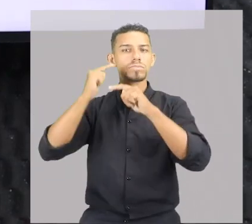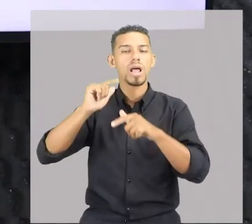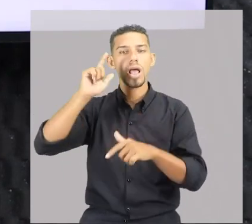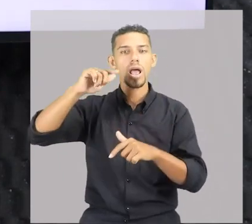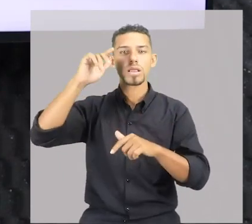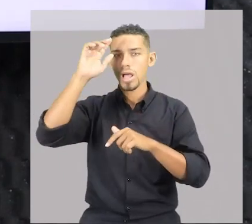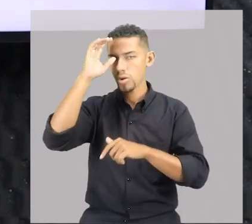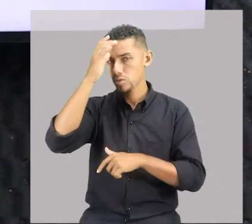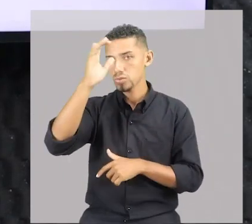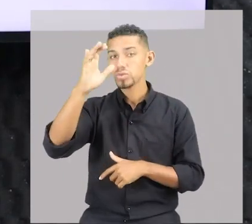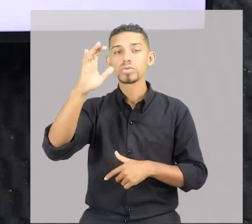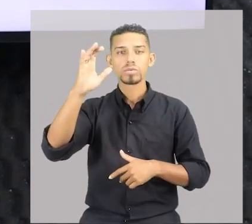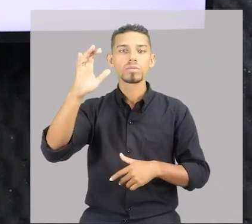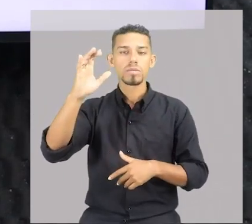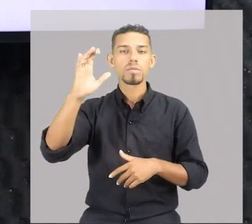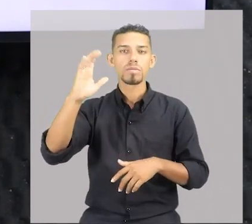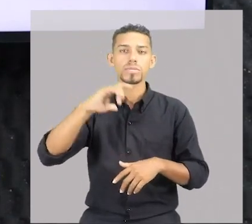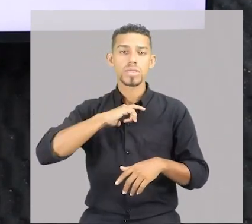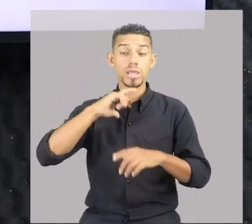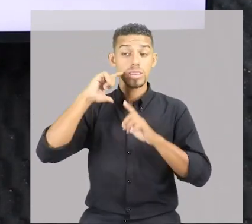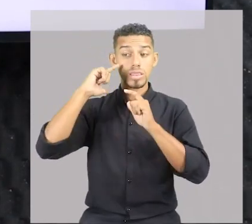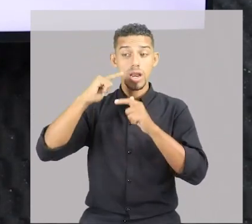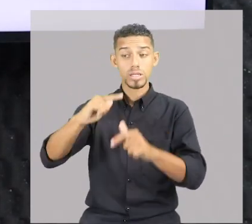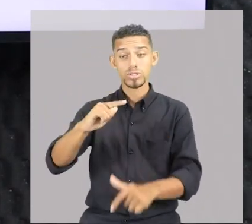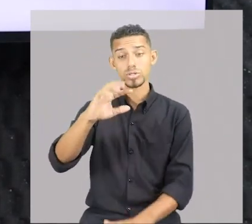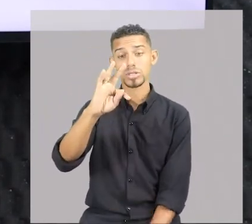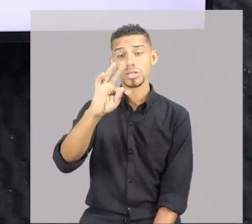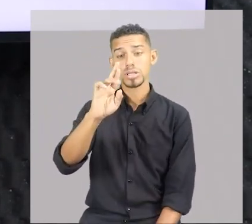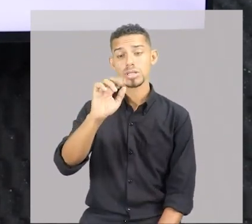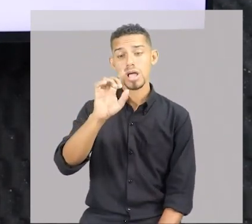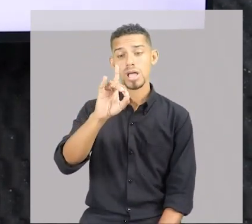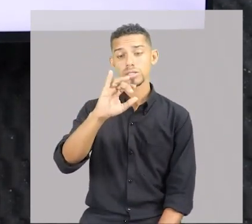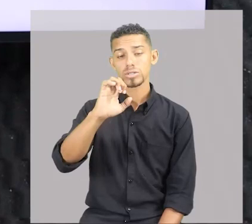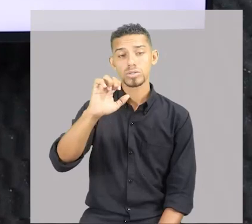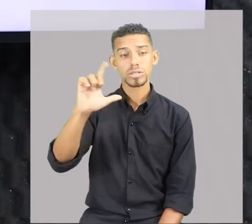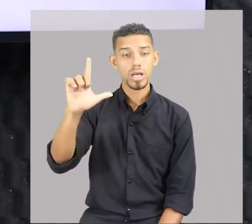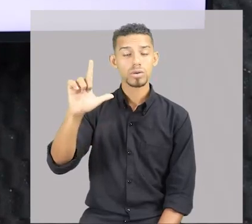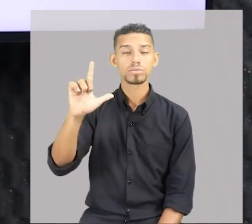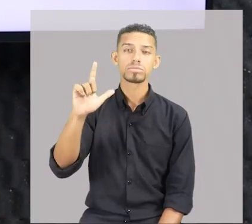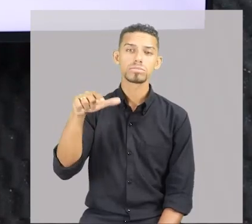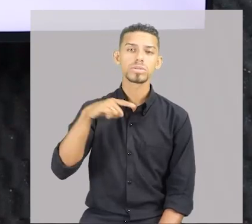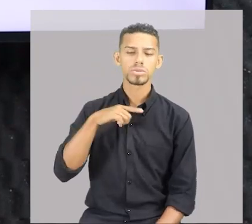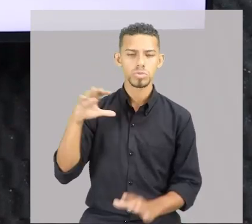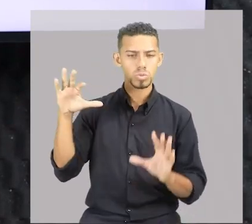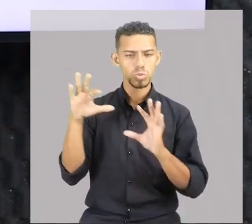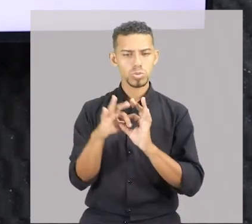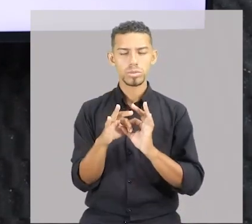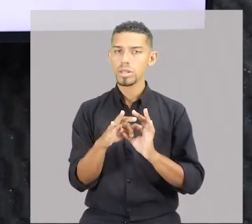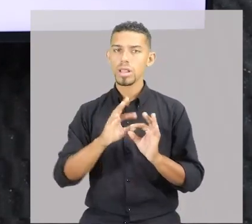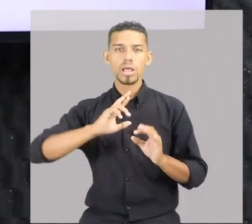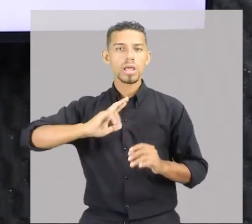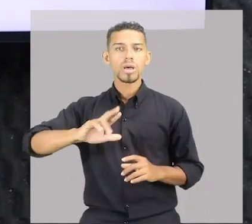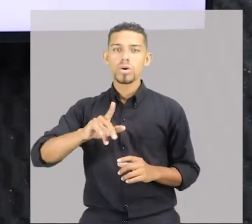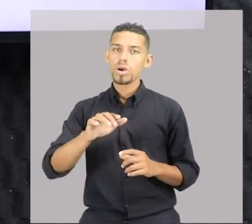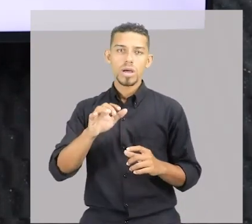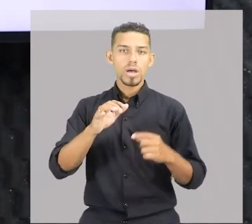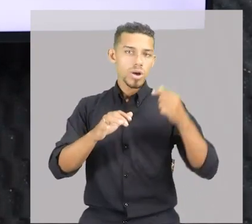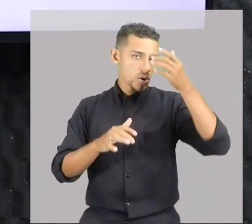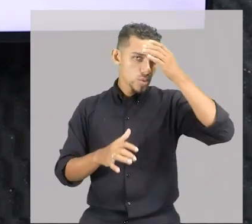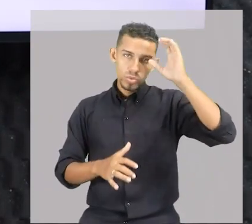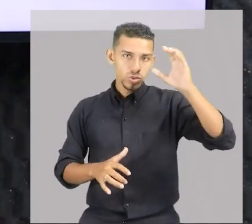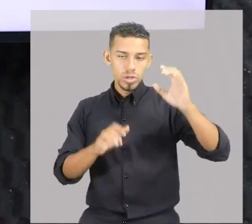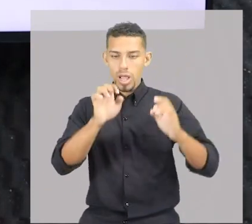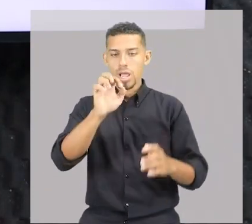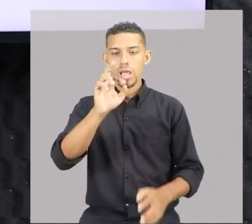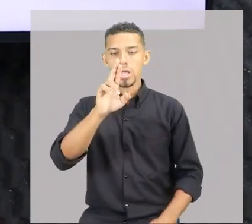Então, tudo que tenha a expressão tradicional, geralmente está vinculado a essa cultura, que não é a cultura erudita, não